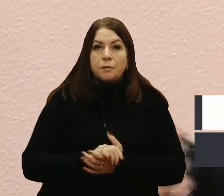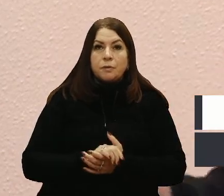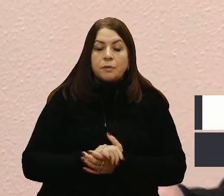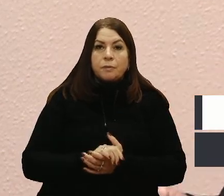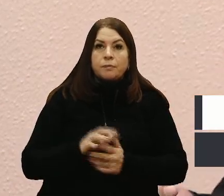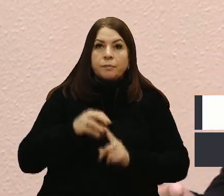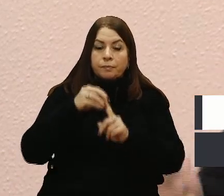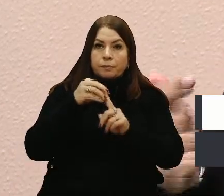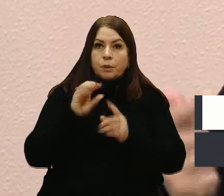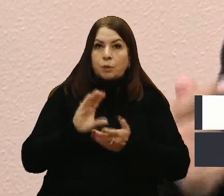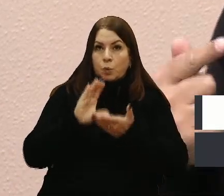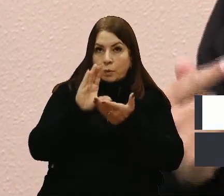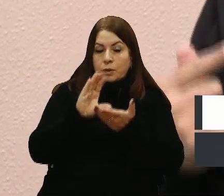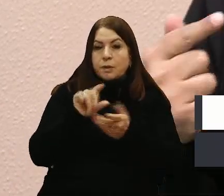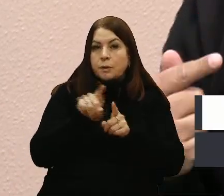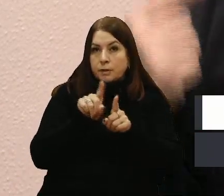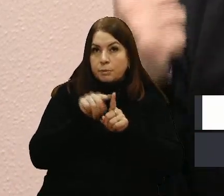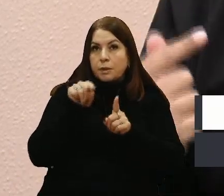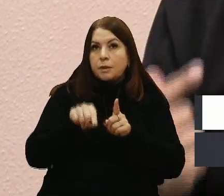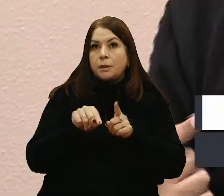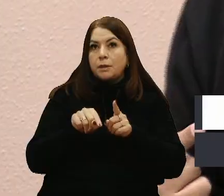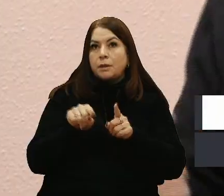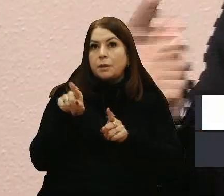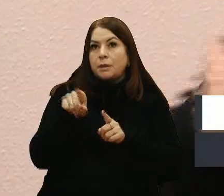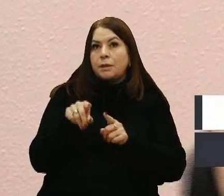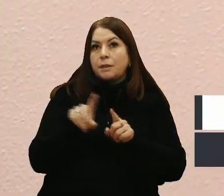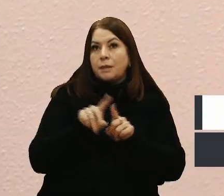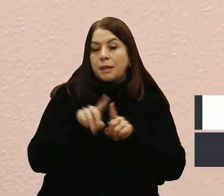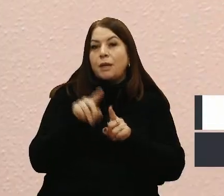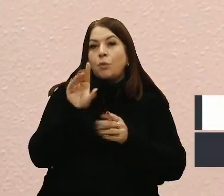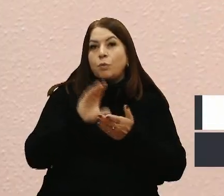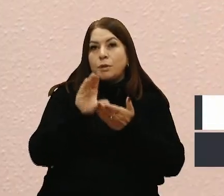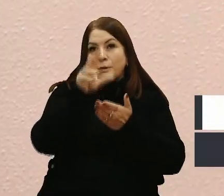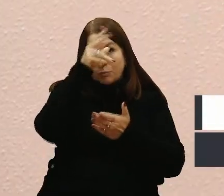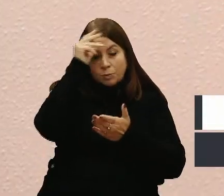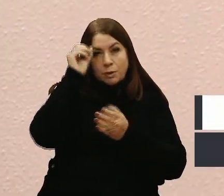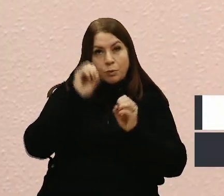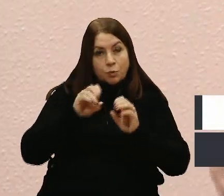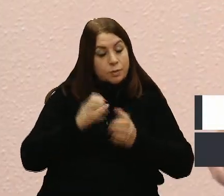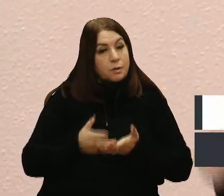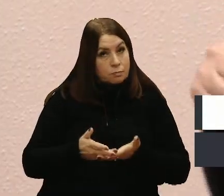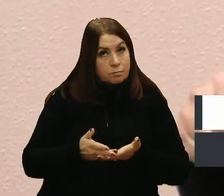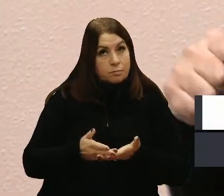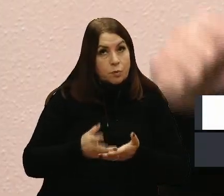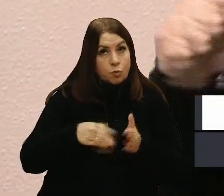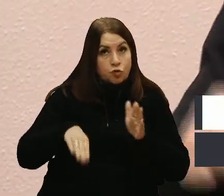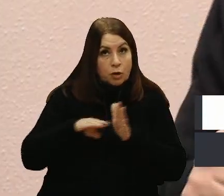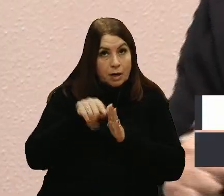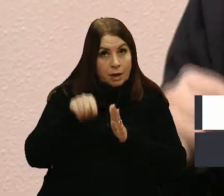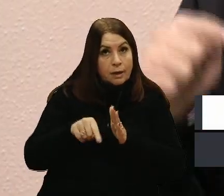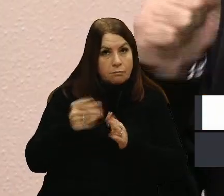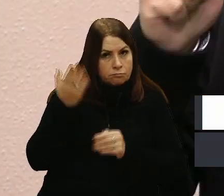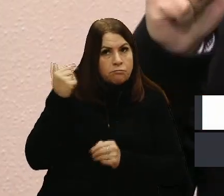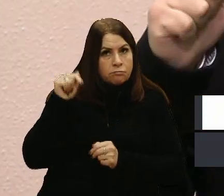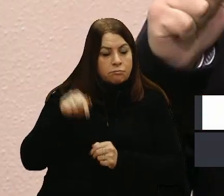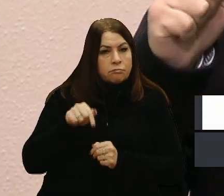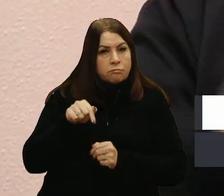dos principais conselhos que, inclusive, tem caráter deliberativo, que é o Conselho Municipal de Educação. Quando cheguei aqui, ainda